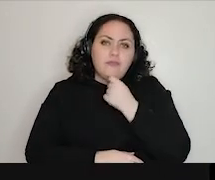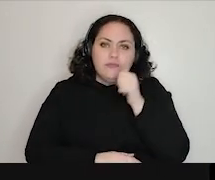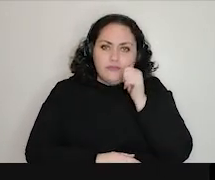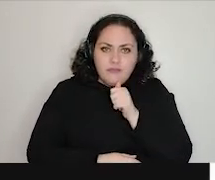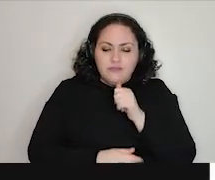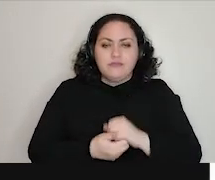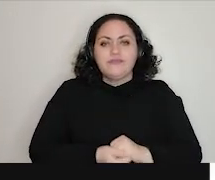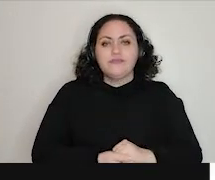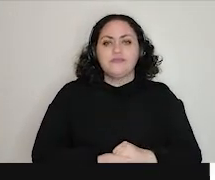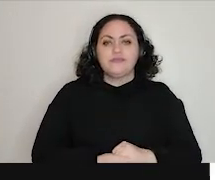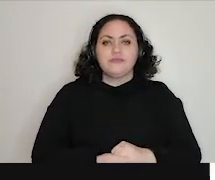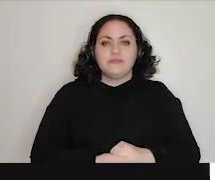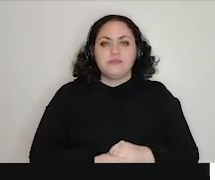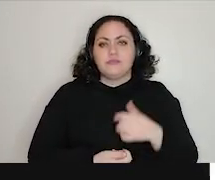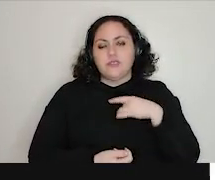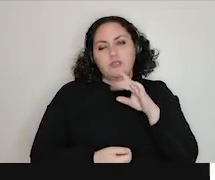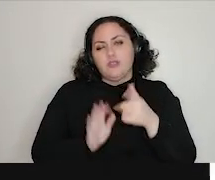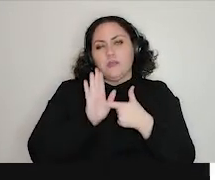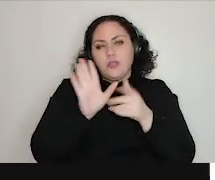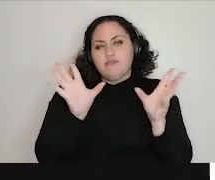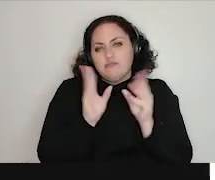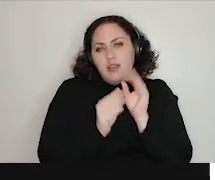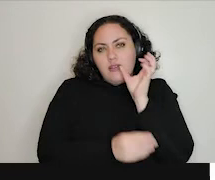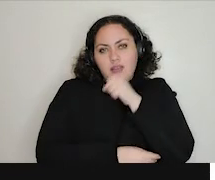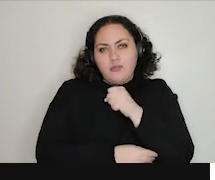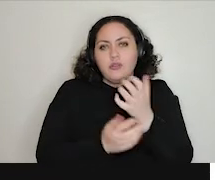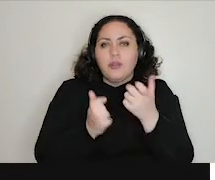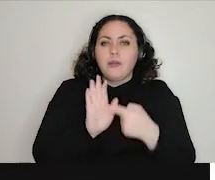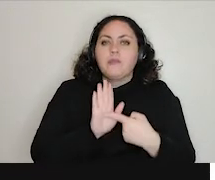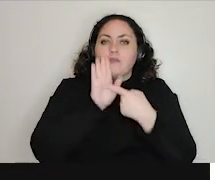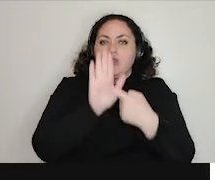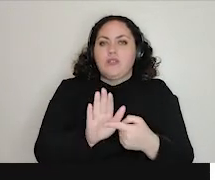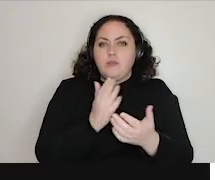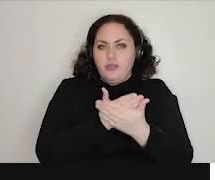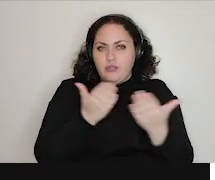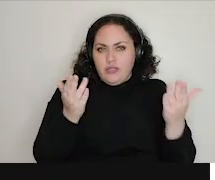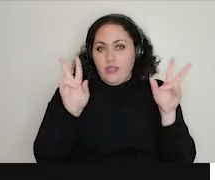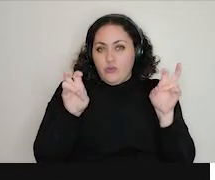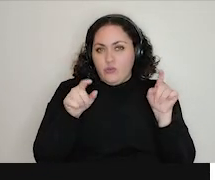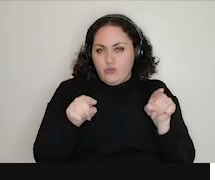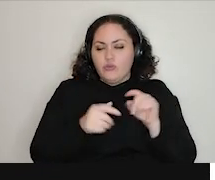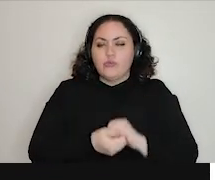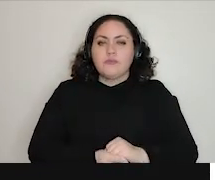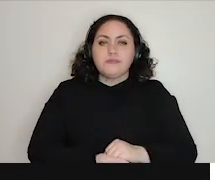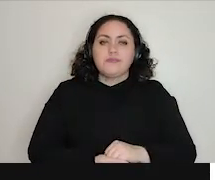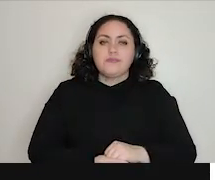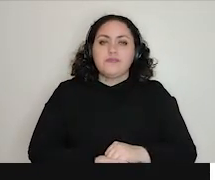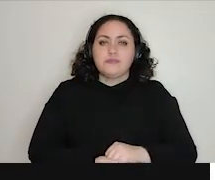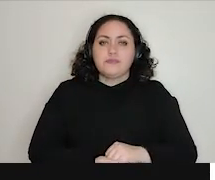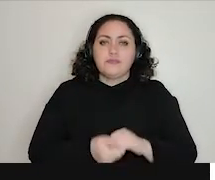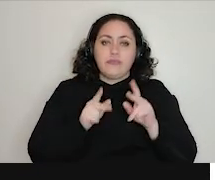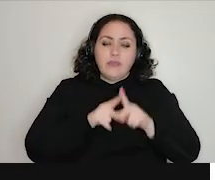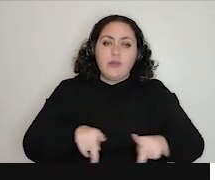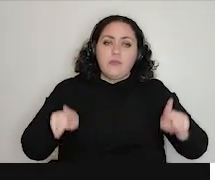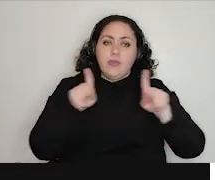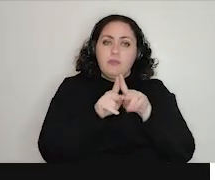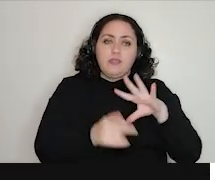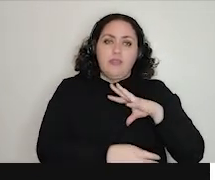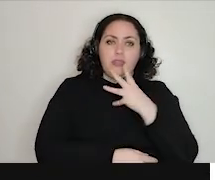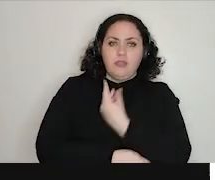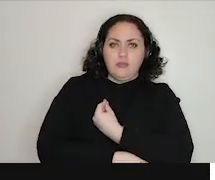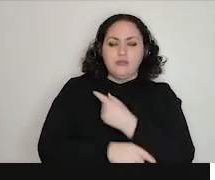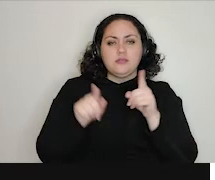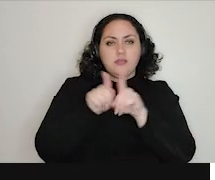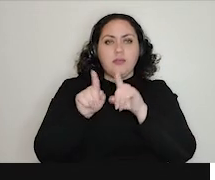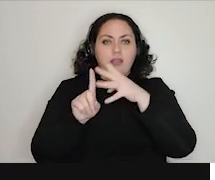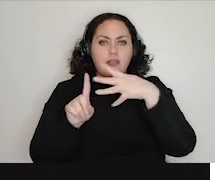biológico. Eu só trouxe isso rapidinho, né, para mim conseguir mostrar para vocês essa questão aqui. Né, que a população